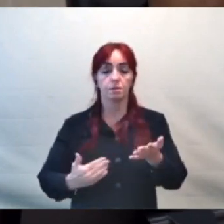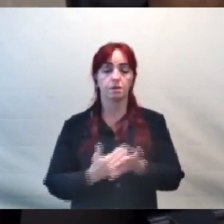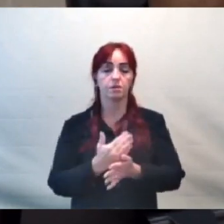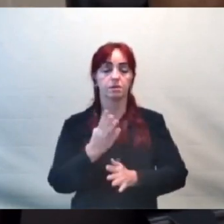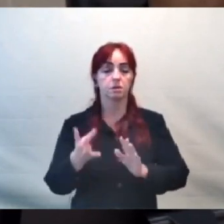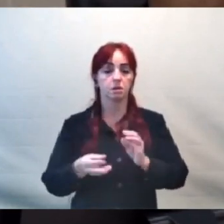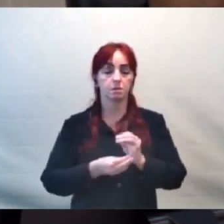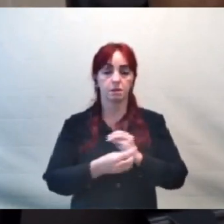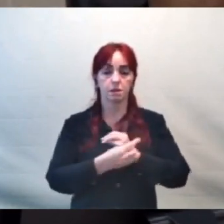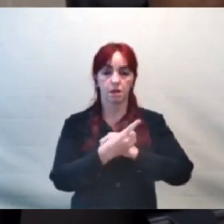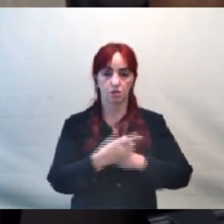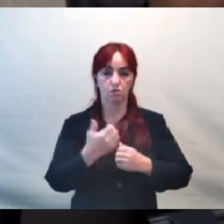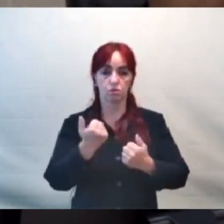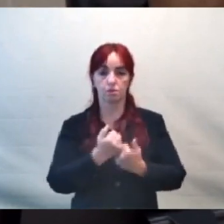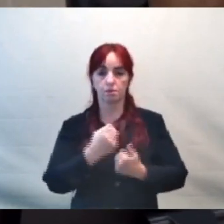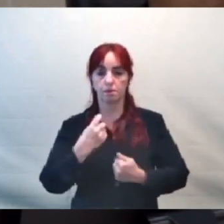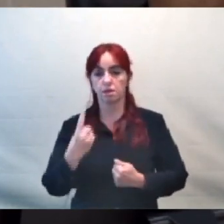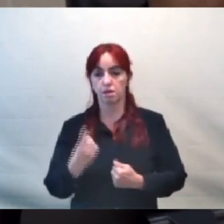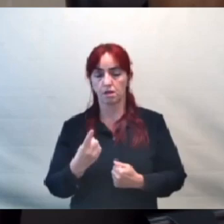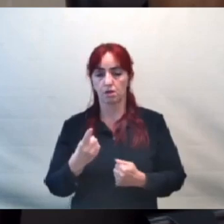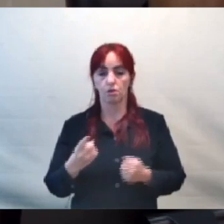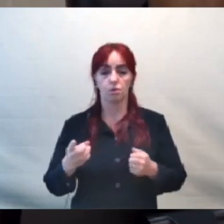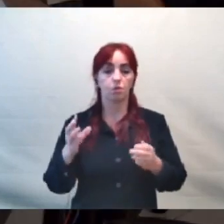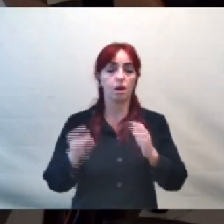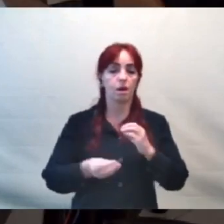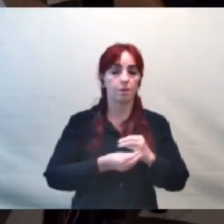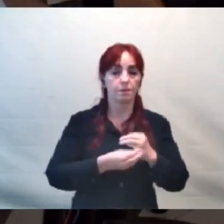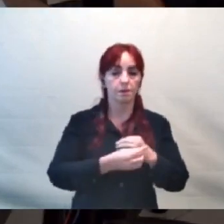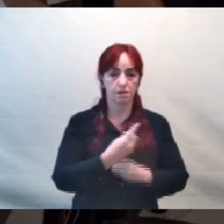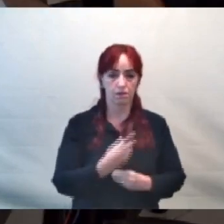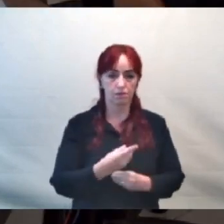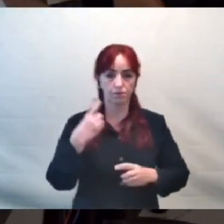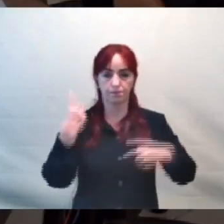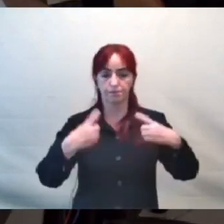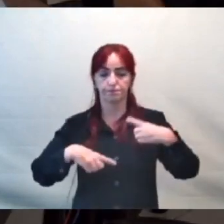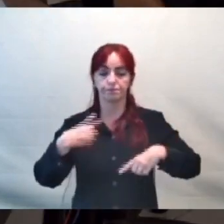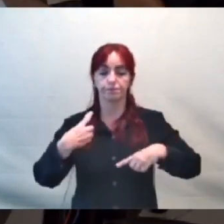subemenda 1 à emenda 1. Em discussão?